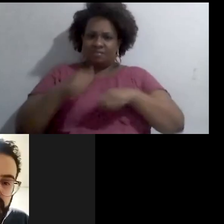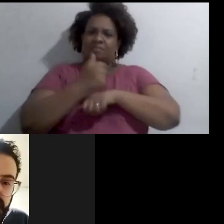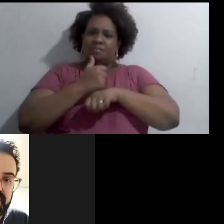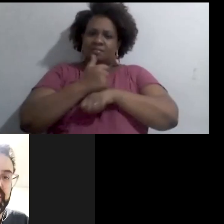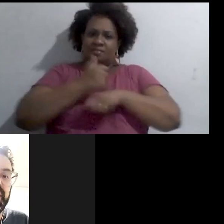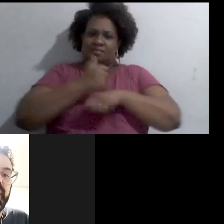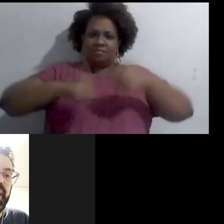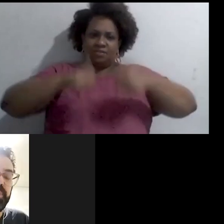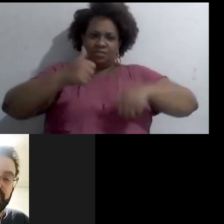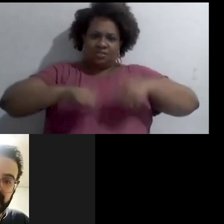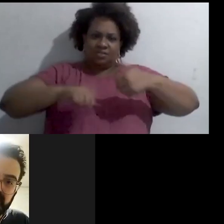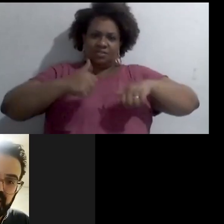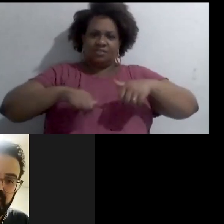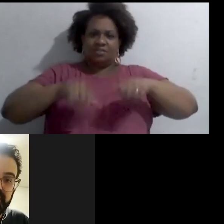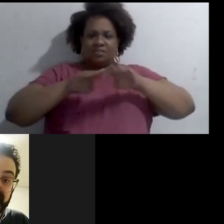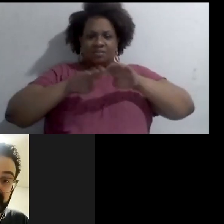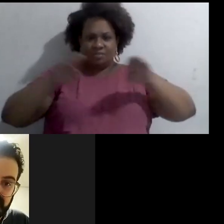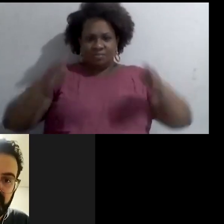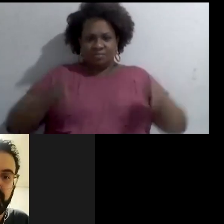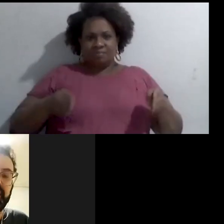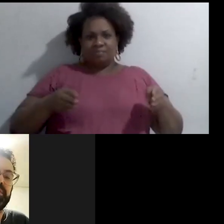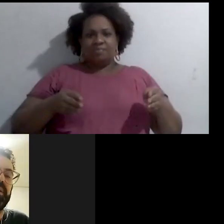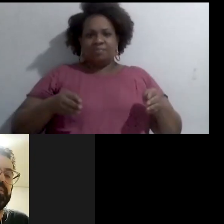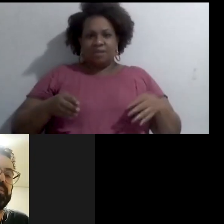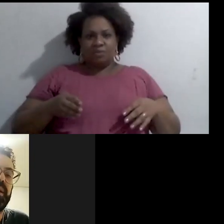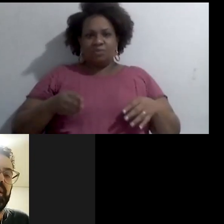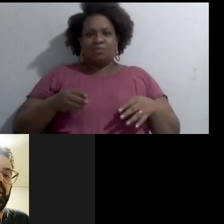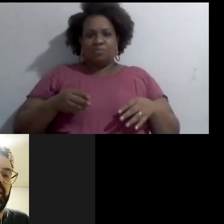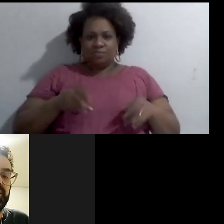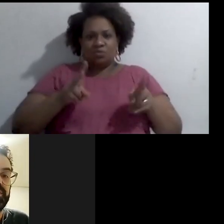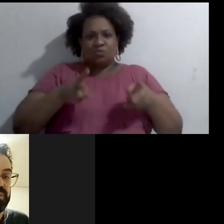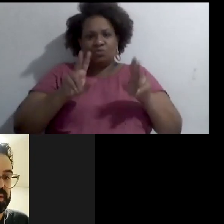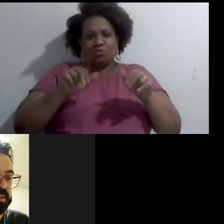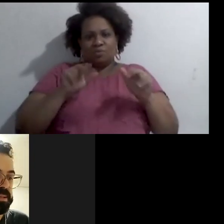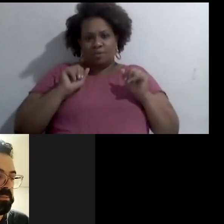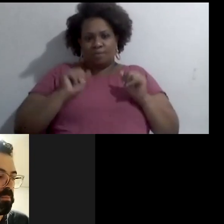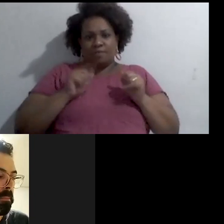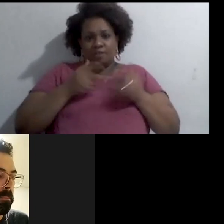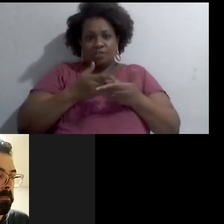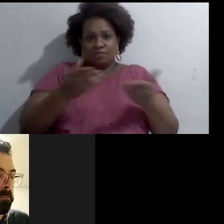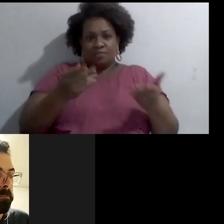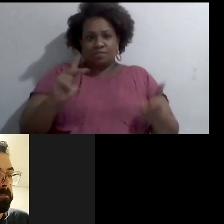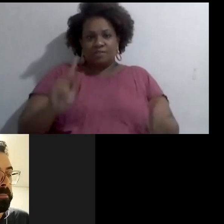de projetos, projetos que chegam, desses que chegam aí nas mãos de vocês.